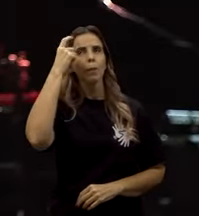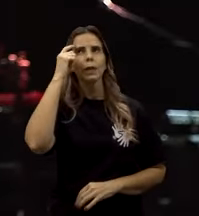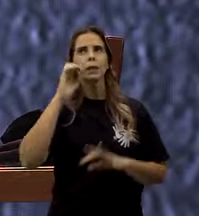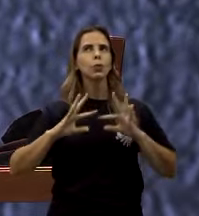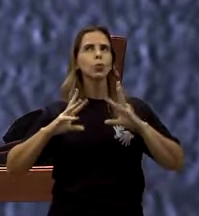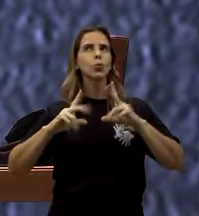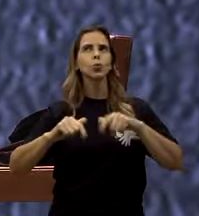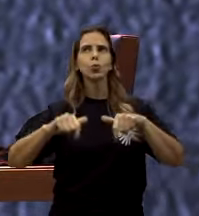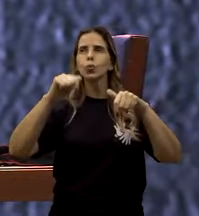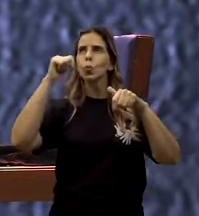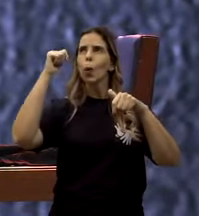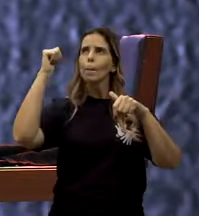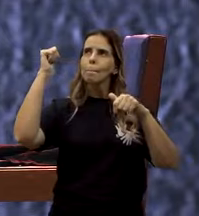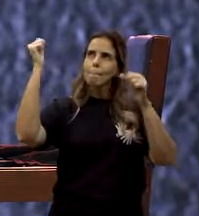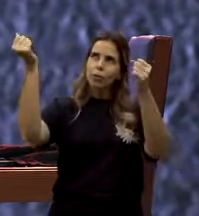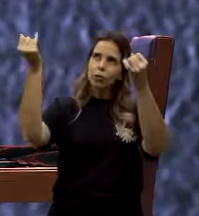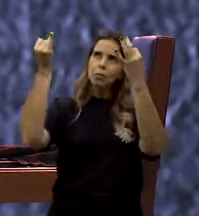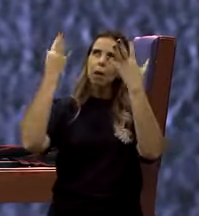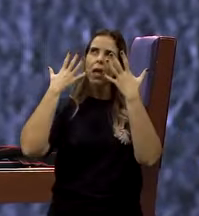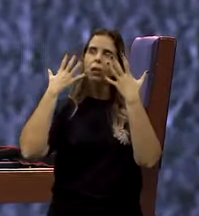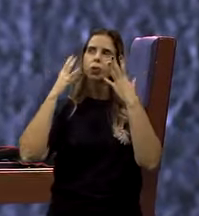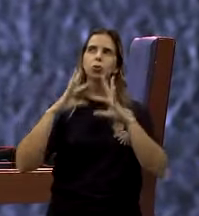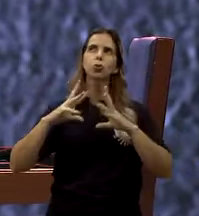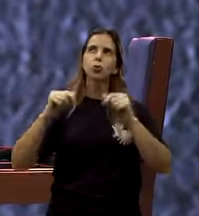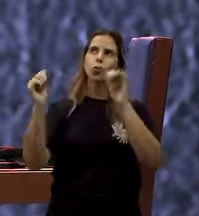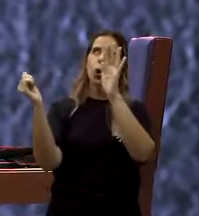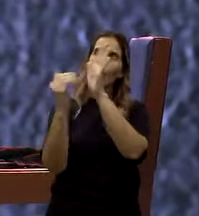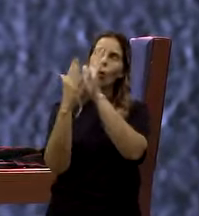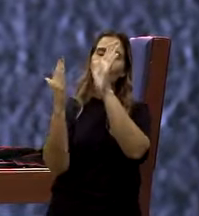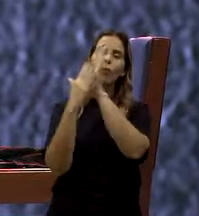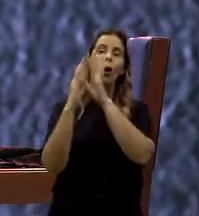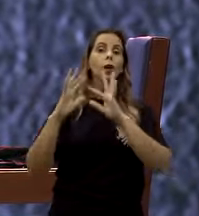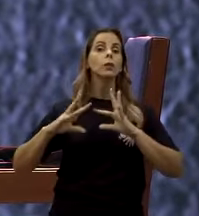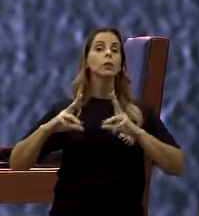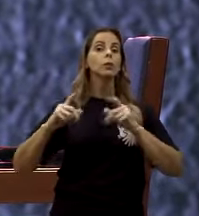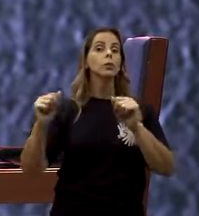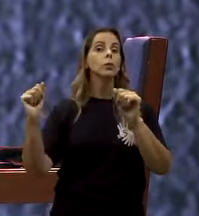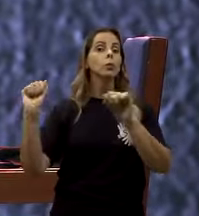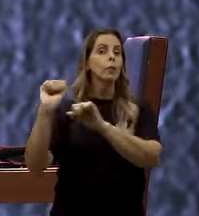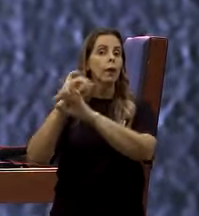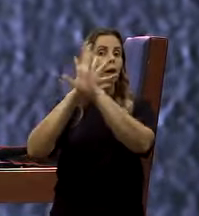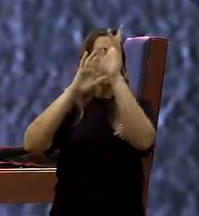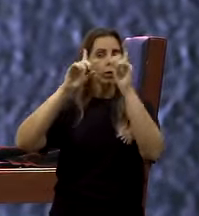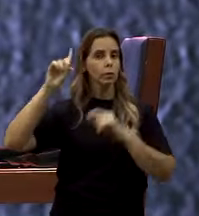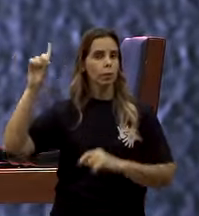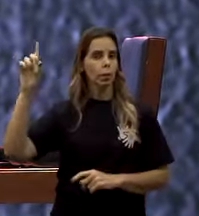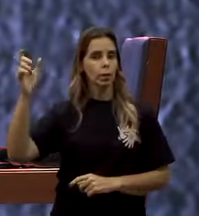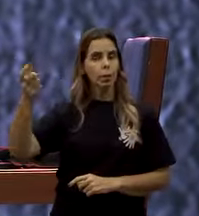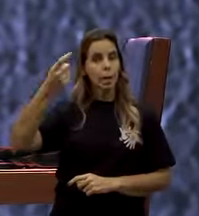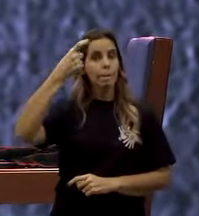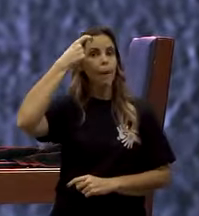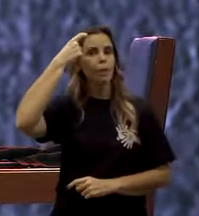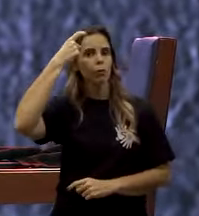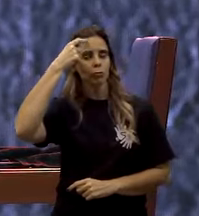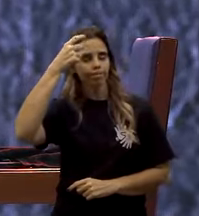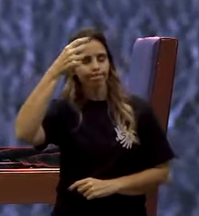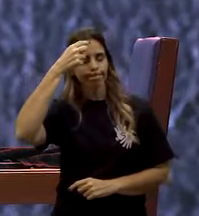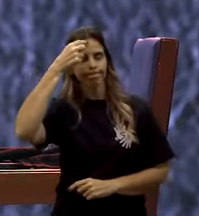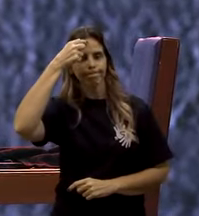puro tudo que é de boa forma Tudo que tem louvor tudo que é pra Glória de Deus é isso que eu vou pensar é isso que eu vou encher a minha mente